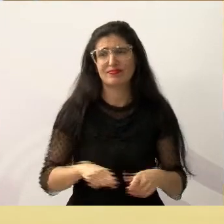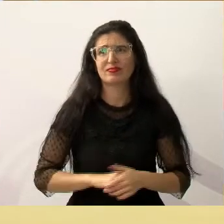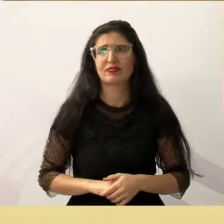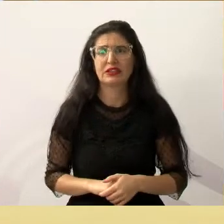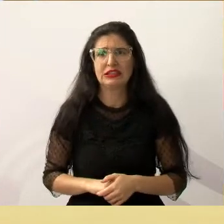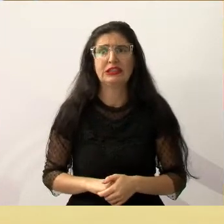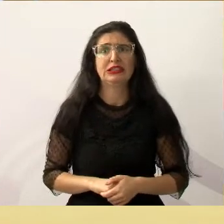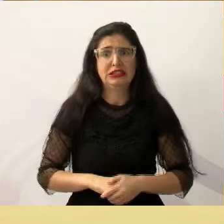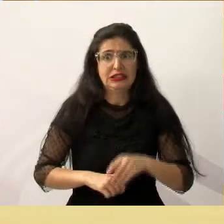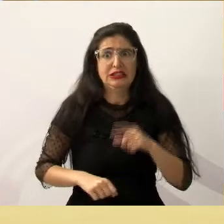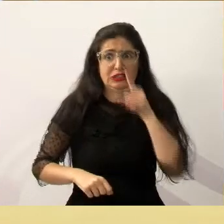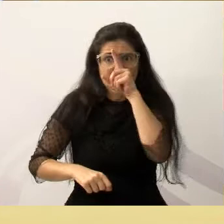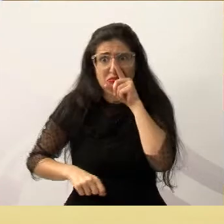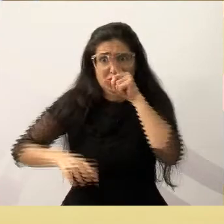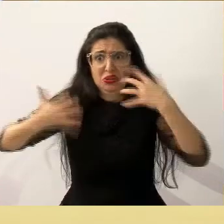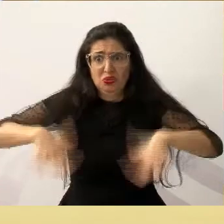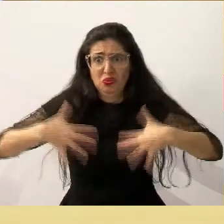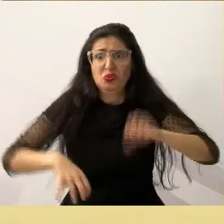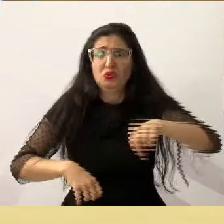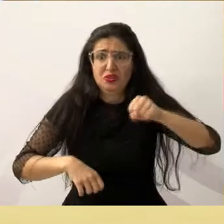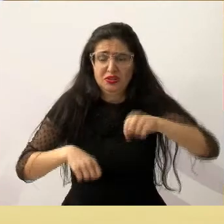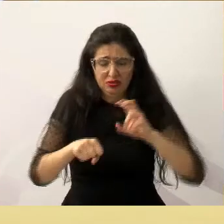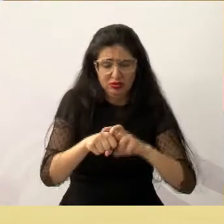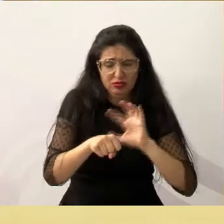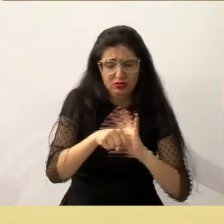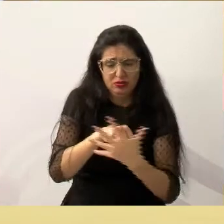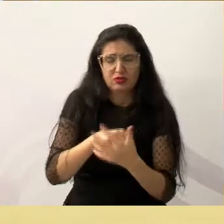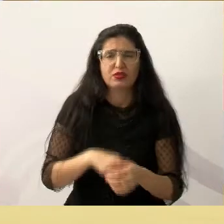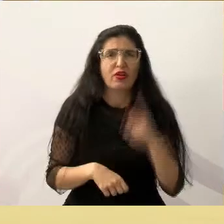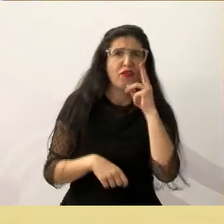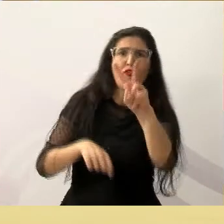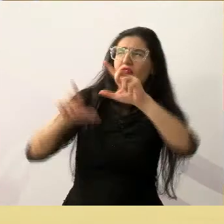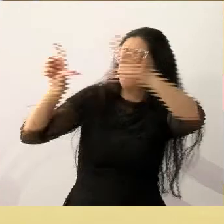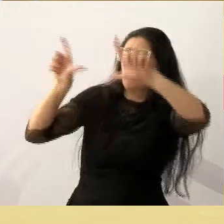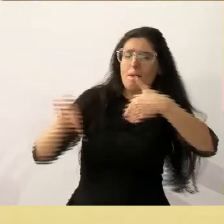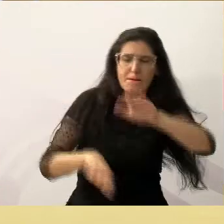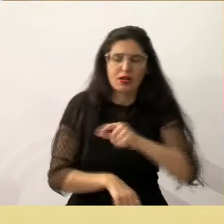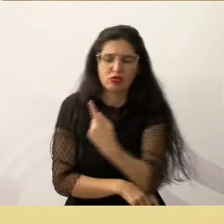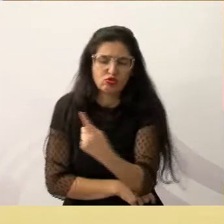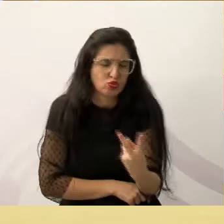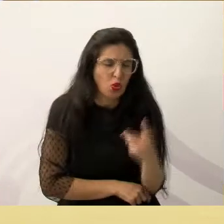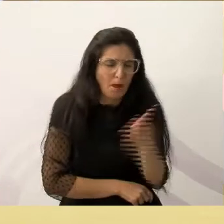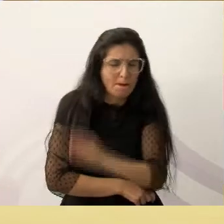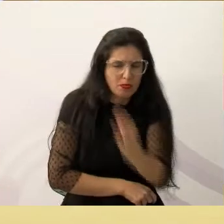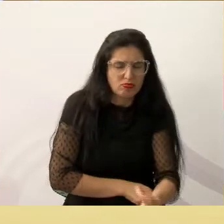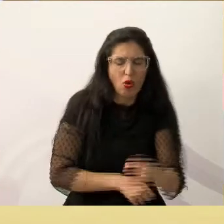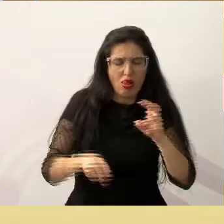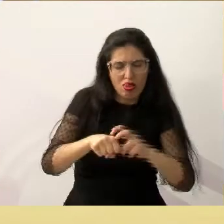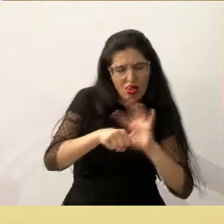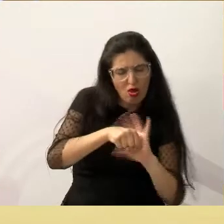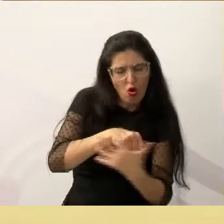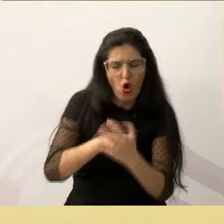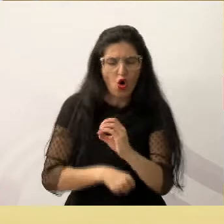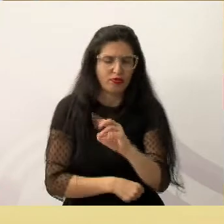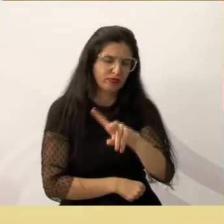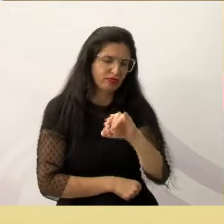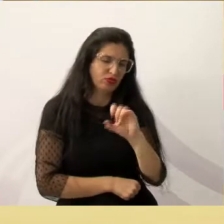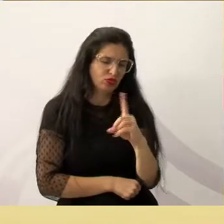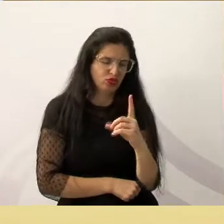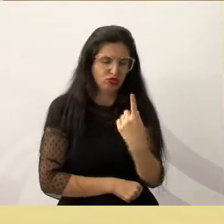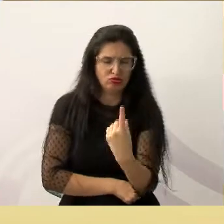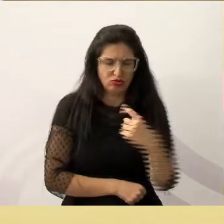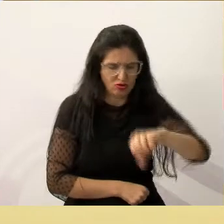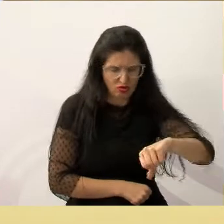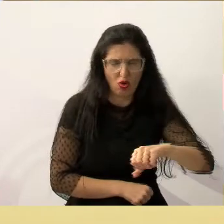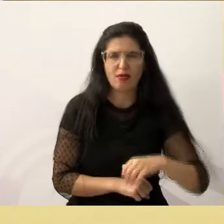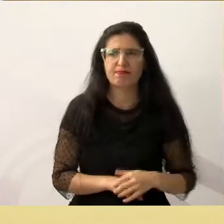séria que eu estava vendo na televisão, mais de 12%, o Covid-19 já